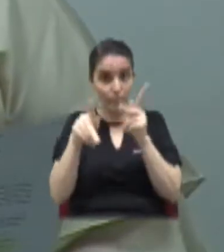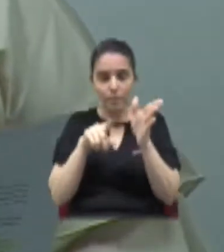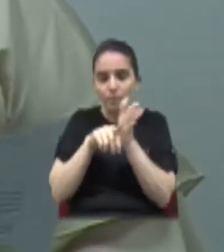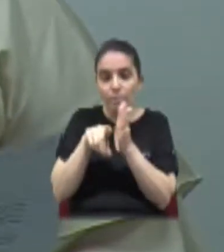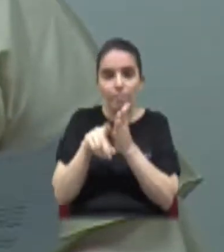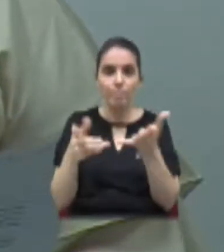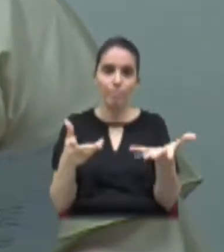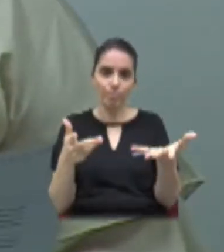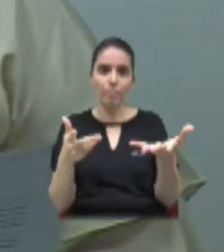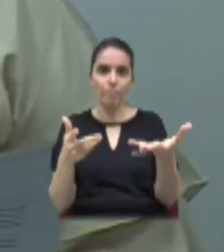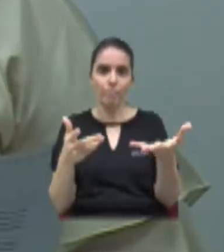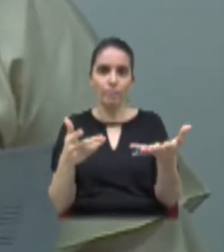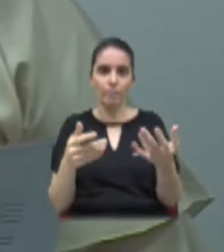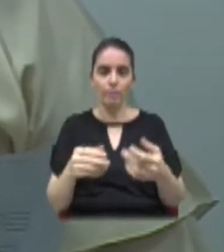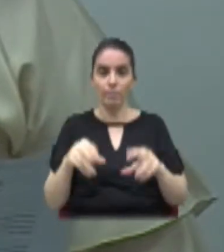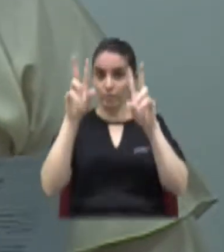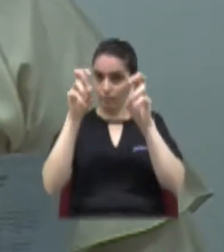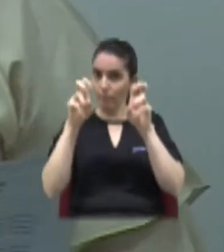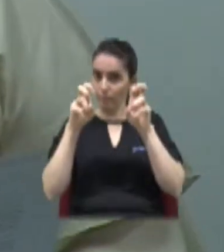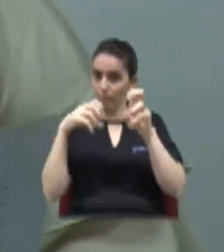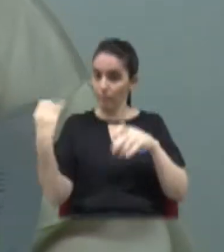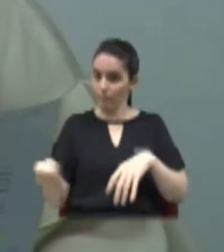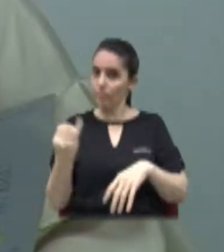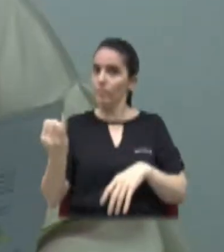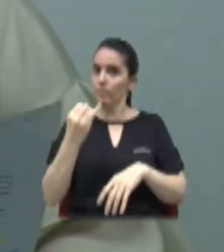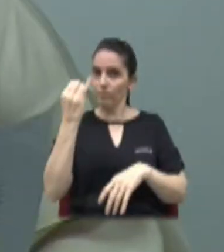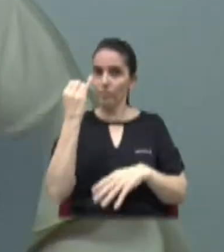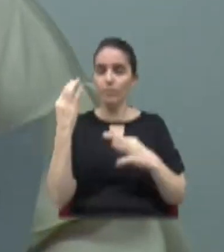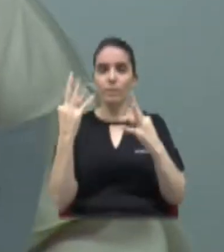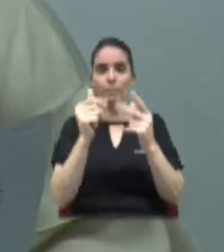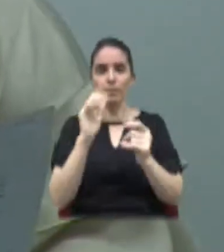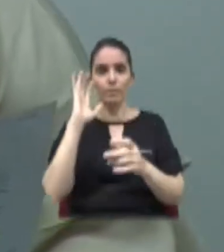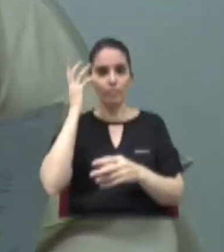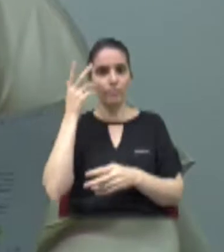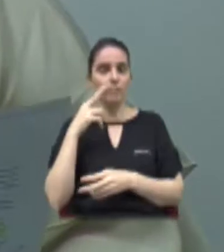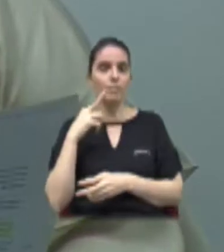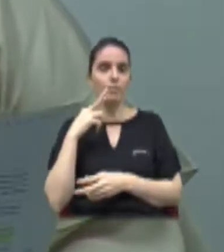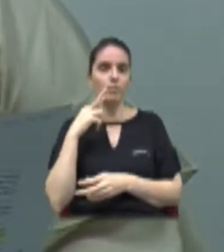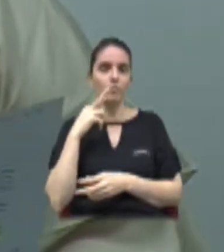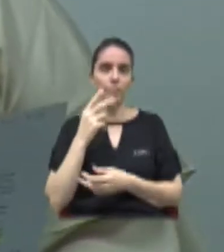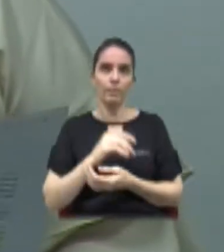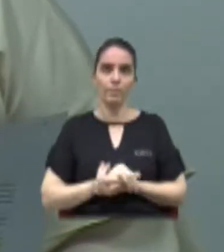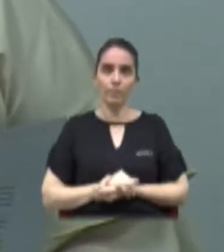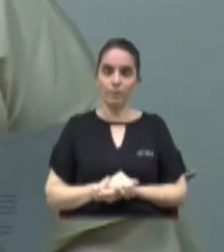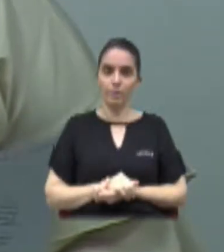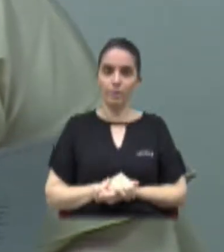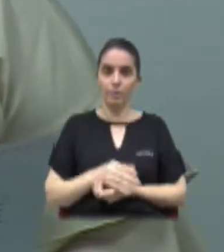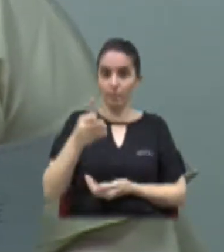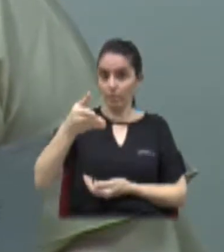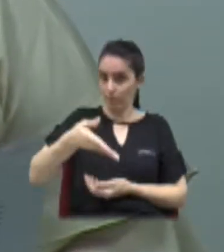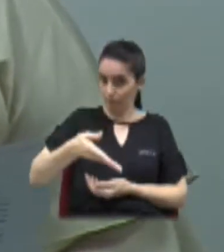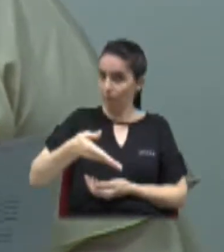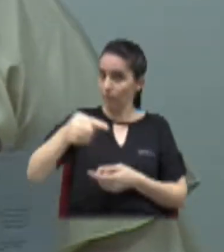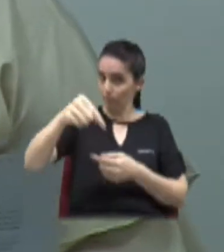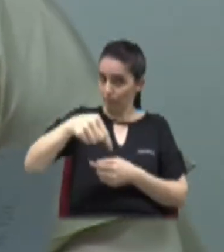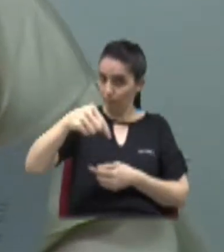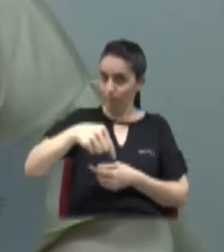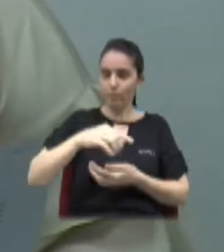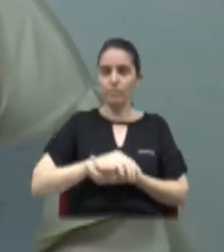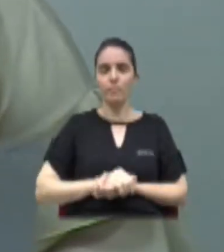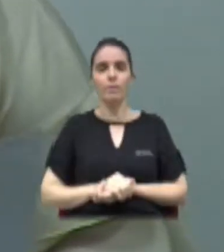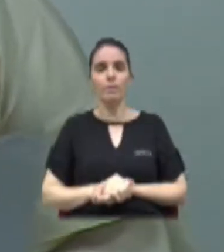internet, e as pessoas vão ter acesso, e isso vai fazer com que a pessoa está sempre à disposição